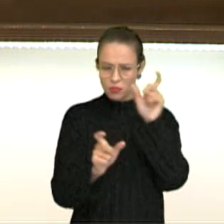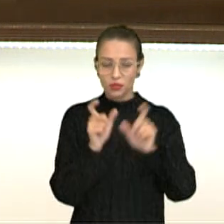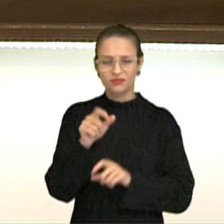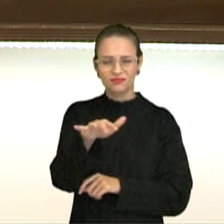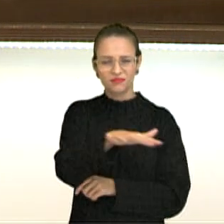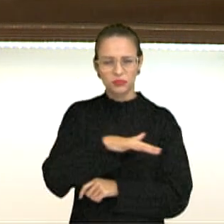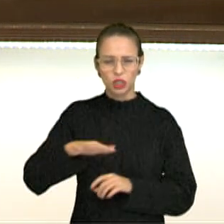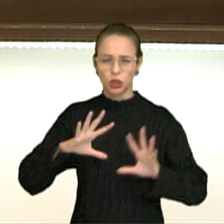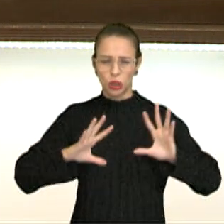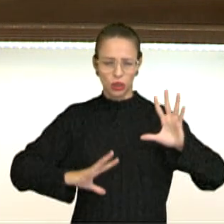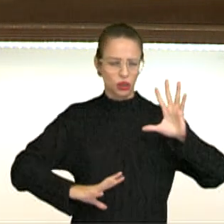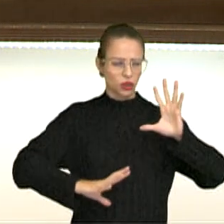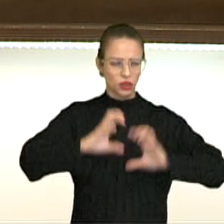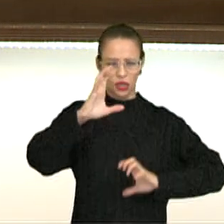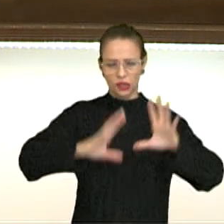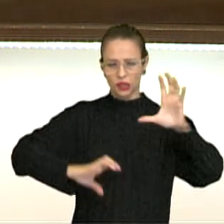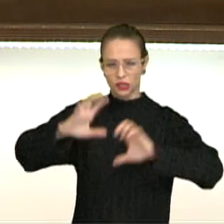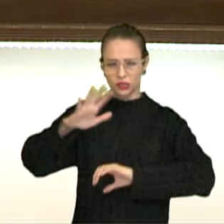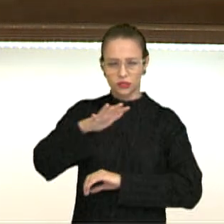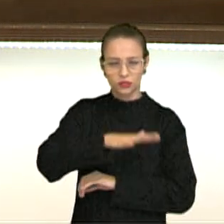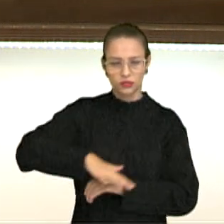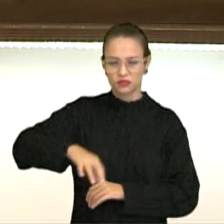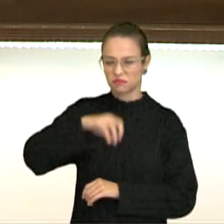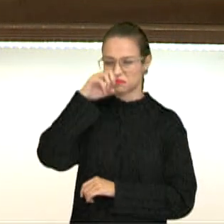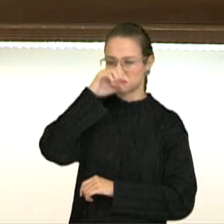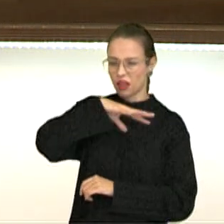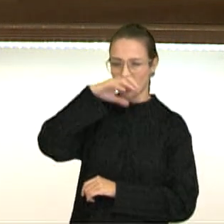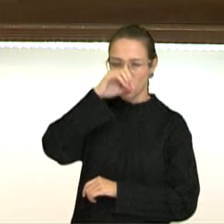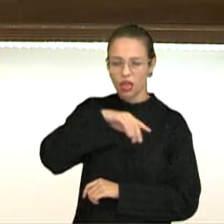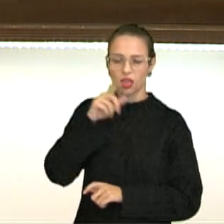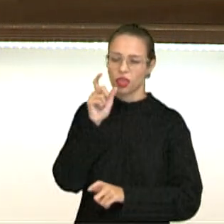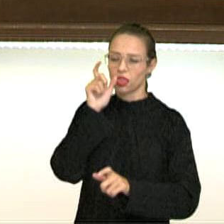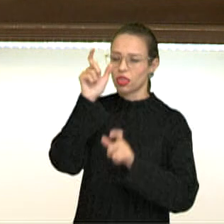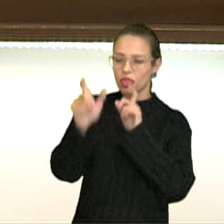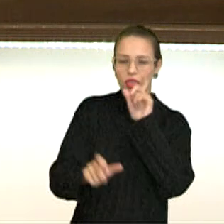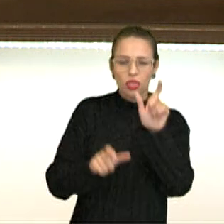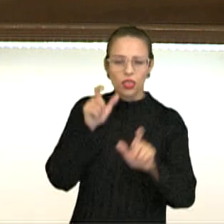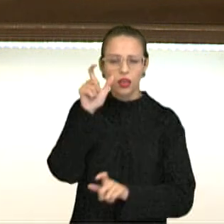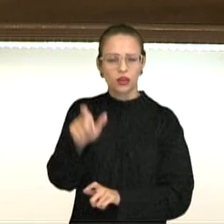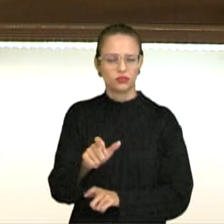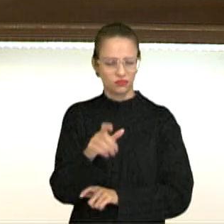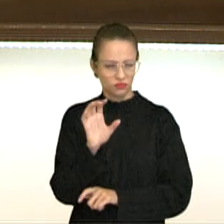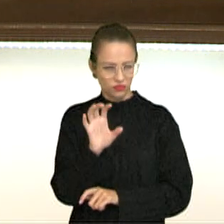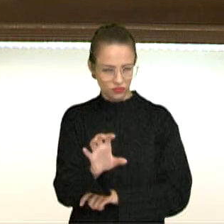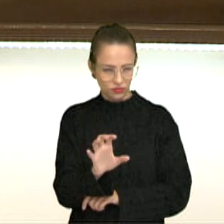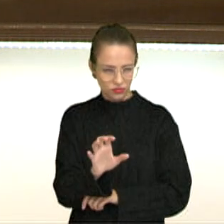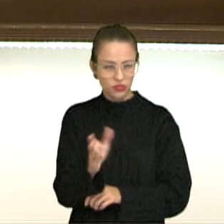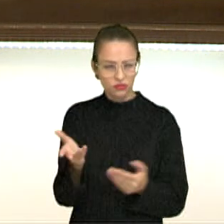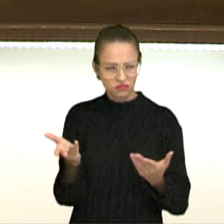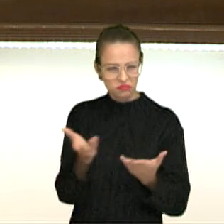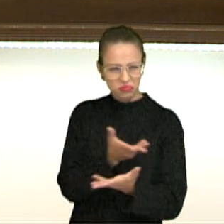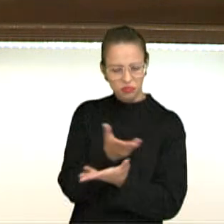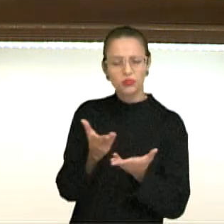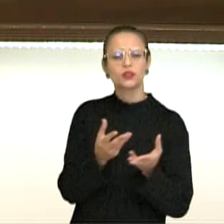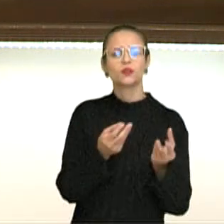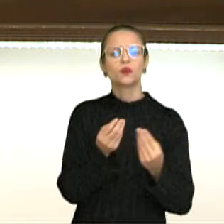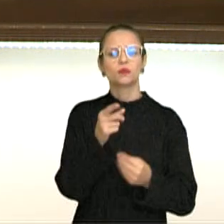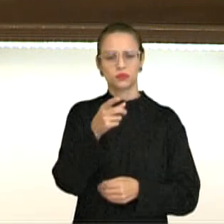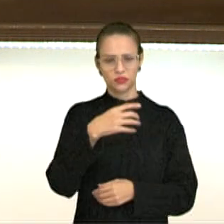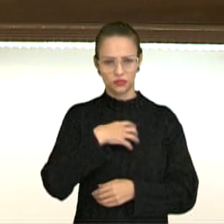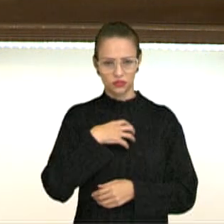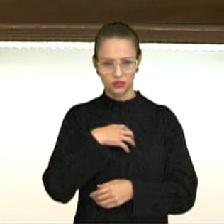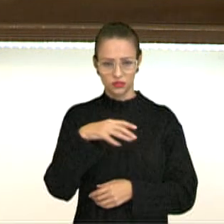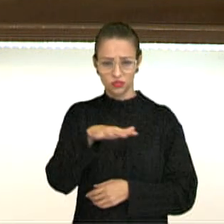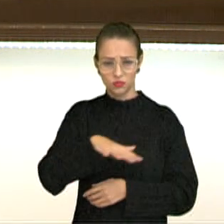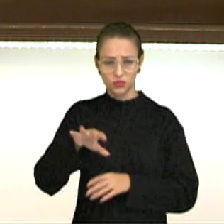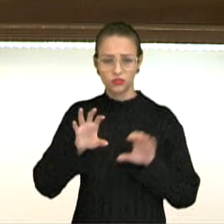está todo mundo brigando, sempre sendo grosseiro, sempre falando rispidamente uns com os outros? Como é que você se sente num